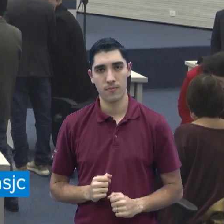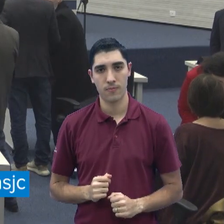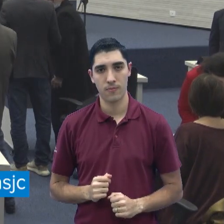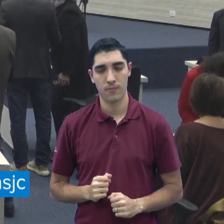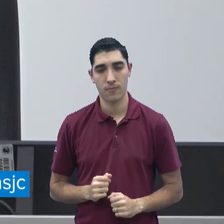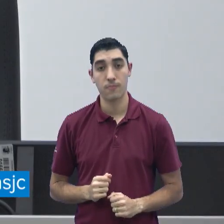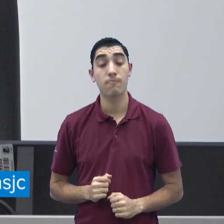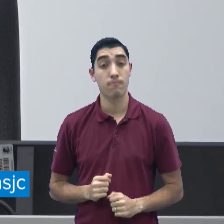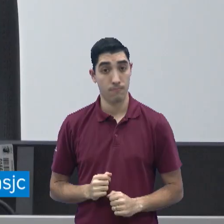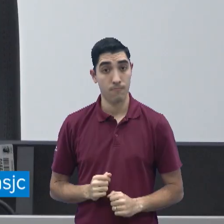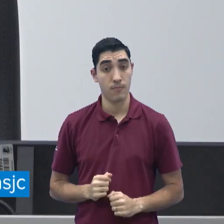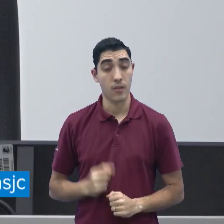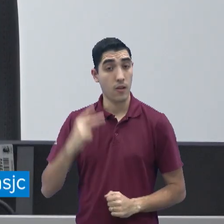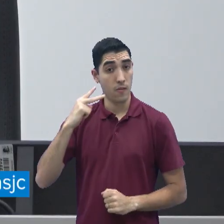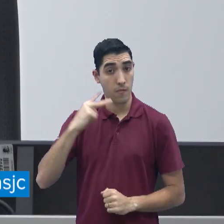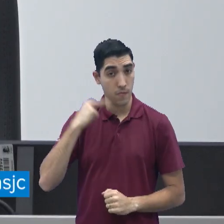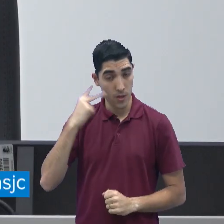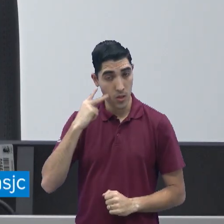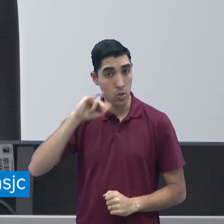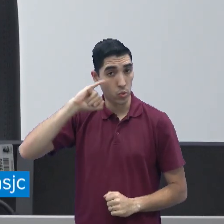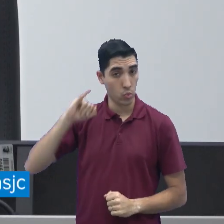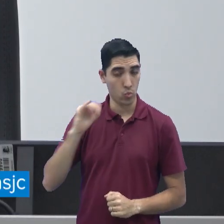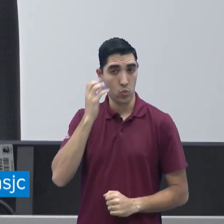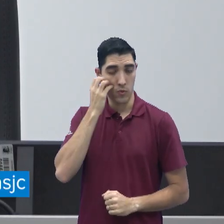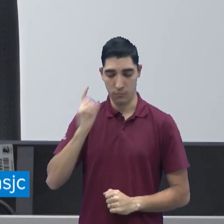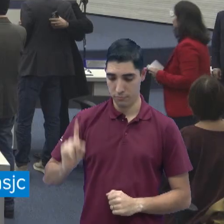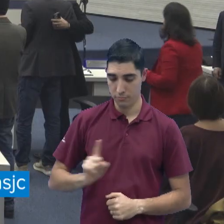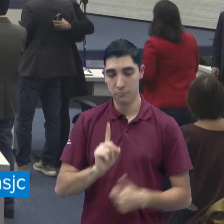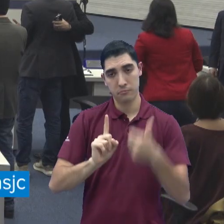Com a palavra a vereadora Juliana Fraga.